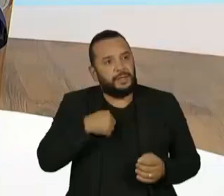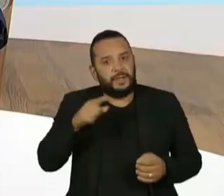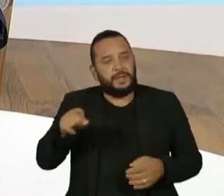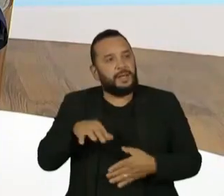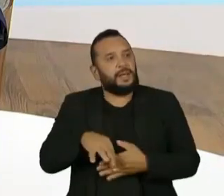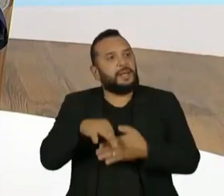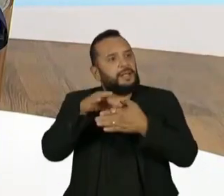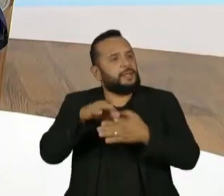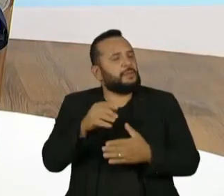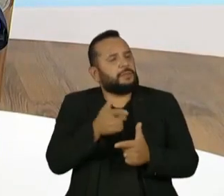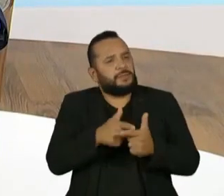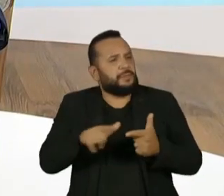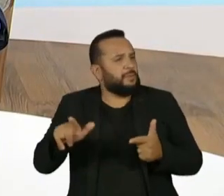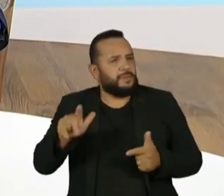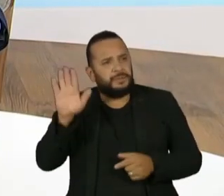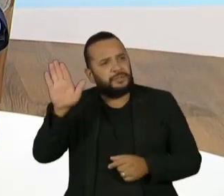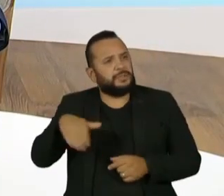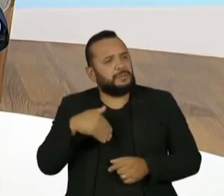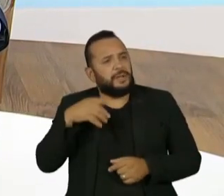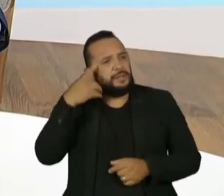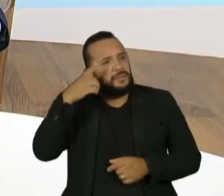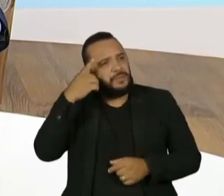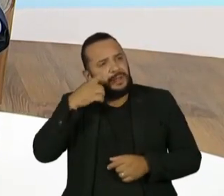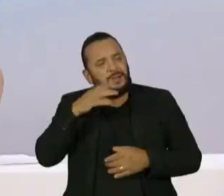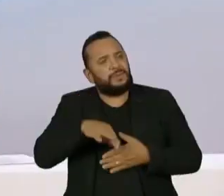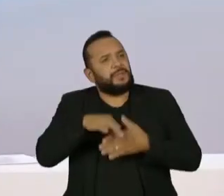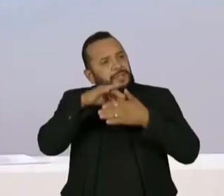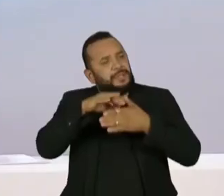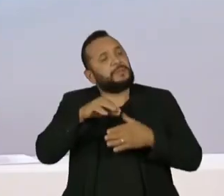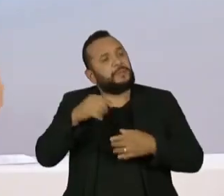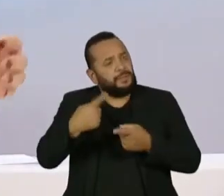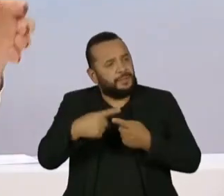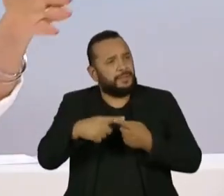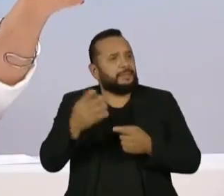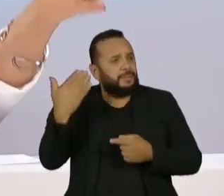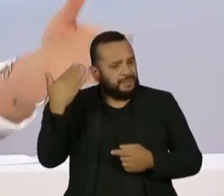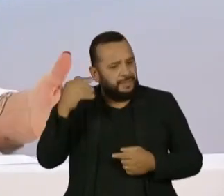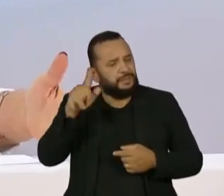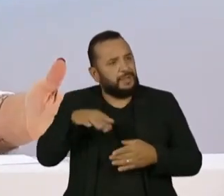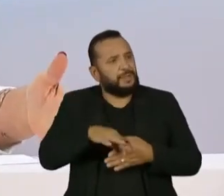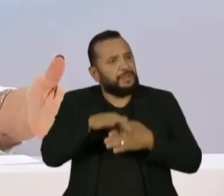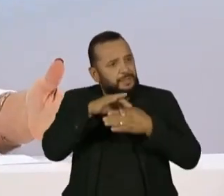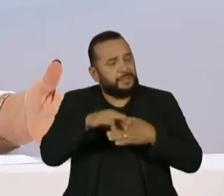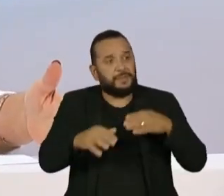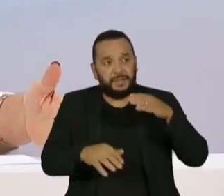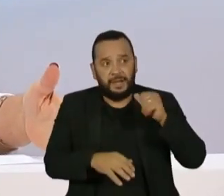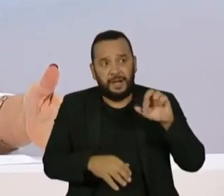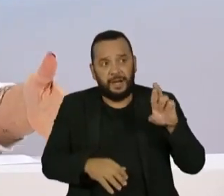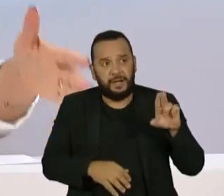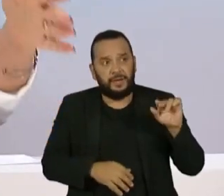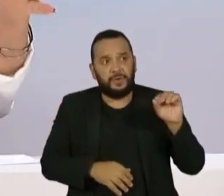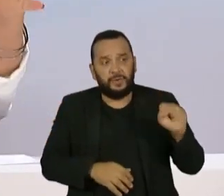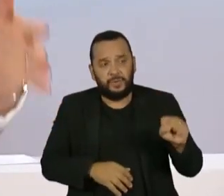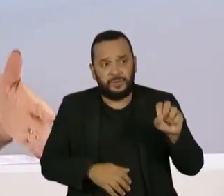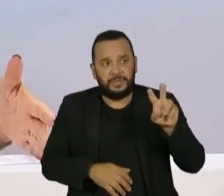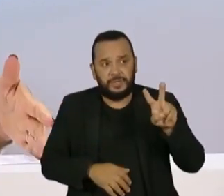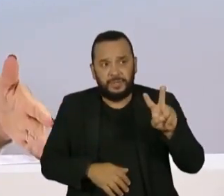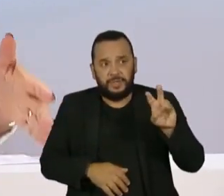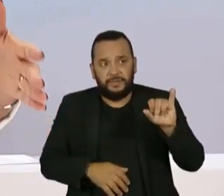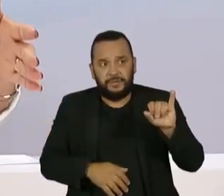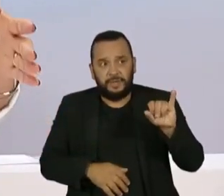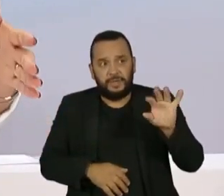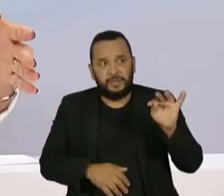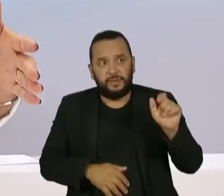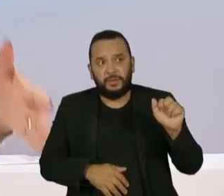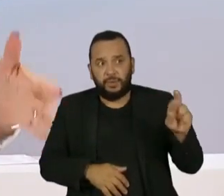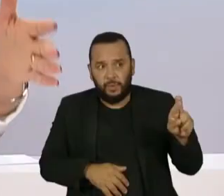líder e que não tem problema nenhum chamar o deputado de líder, porque ele era líder à época. Mas o Carlos Vitor, senador, pede